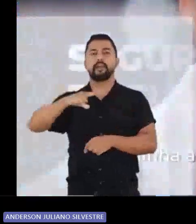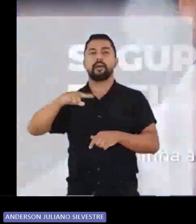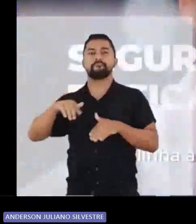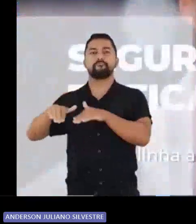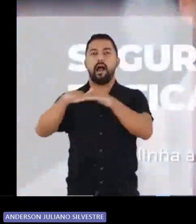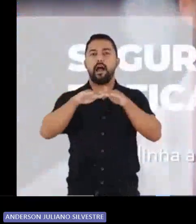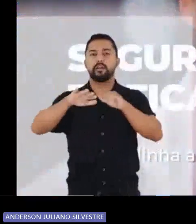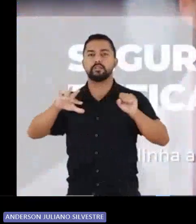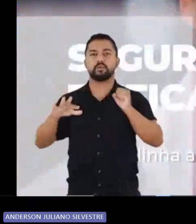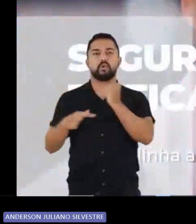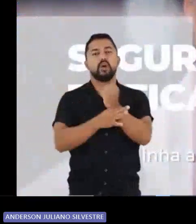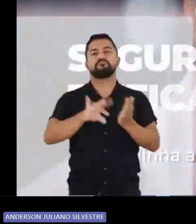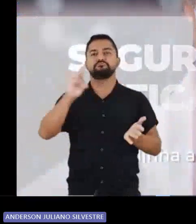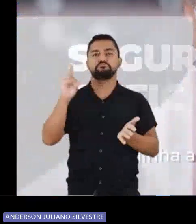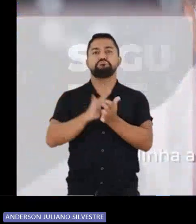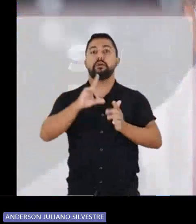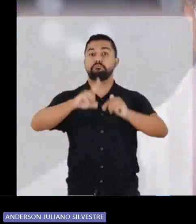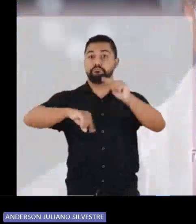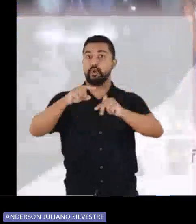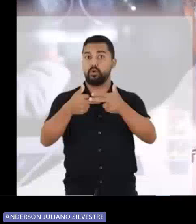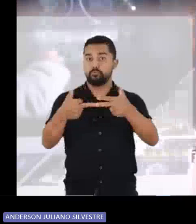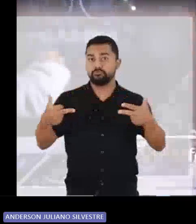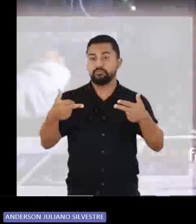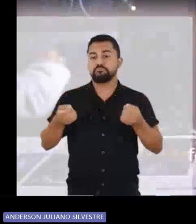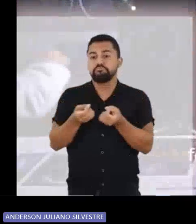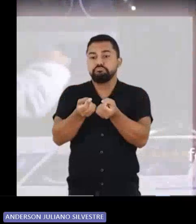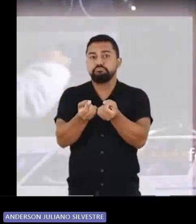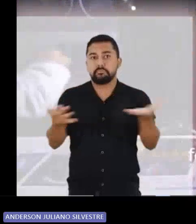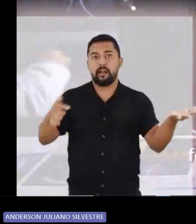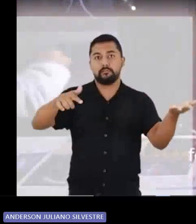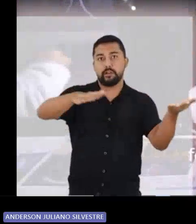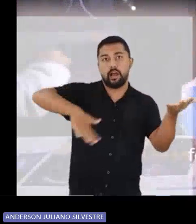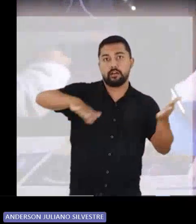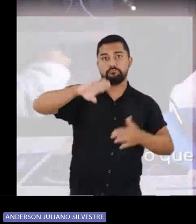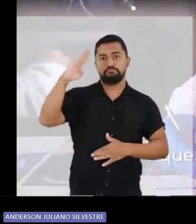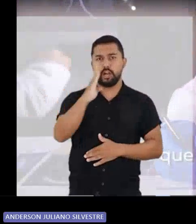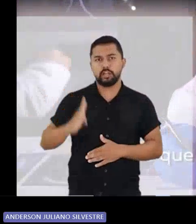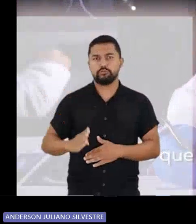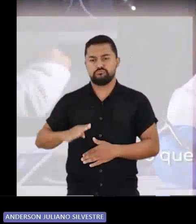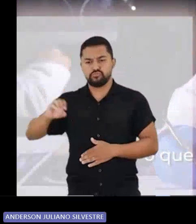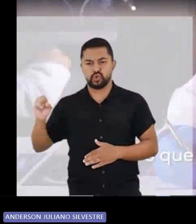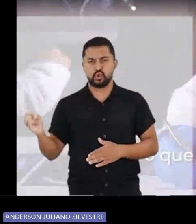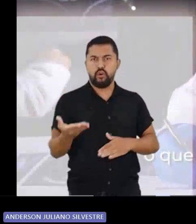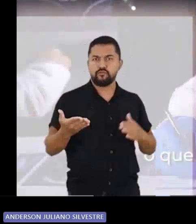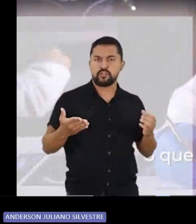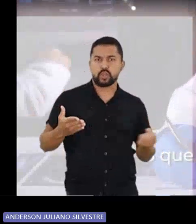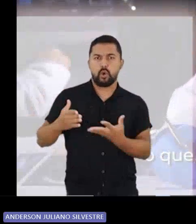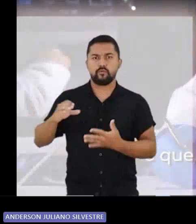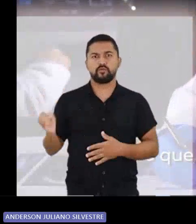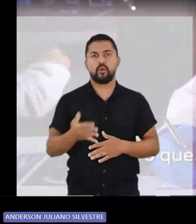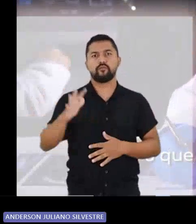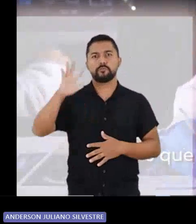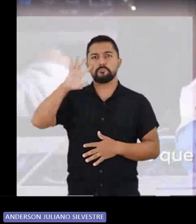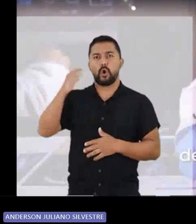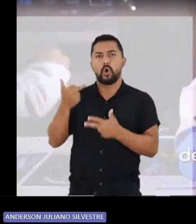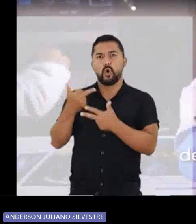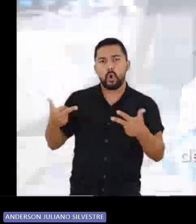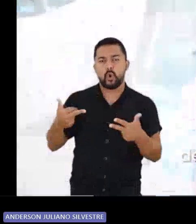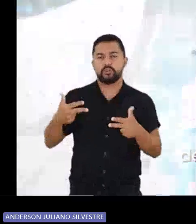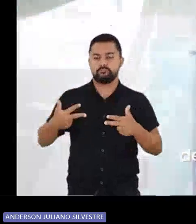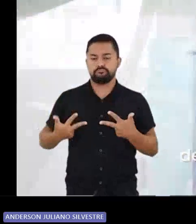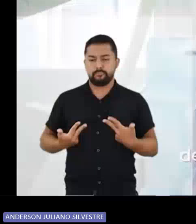a segurança e eficácia de seus produtos, fornecendo ao mercado brasileiro o que há de mais moderno para a